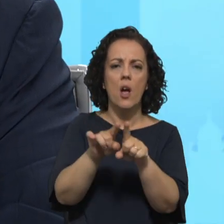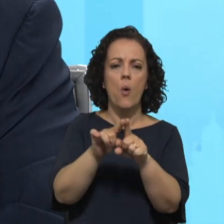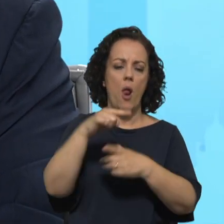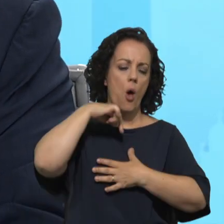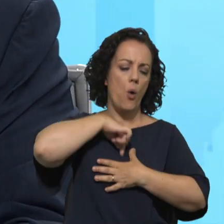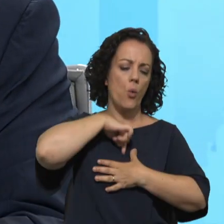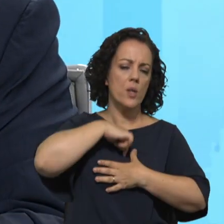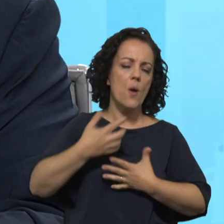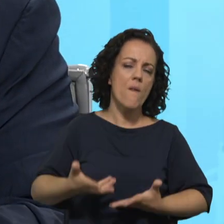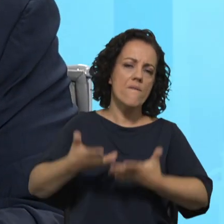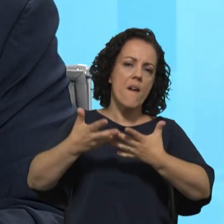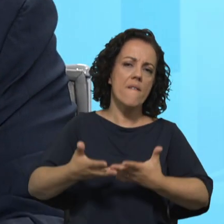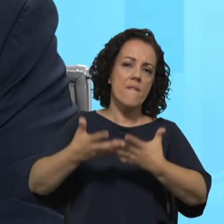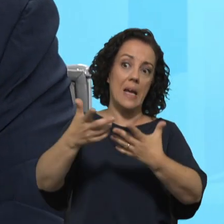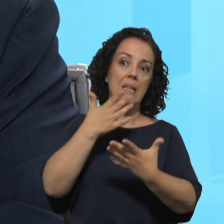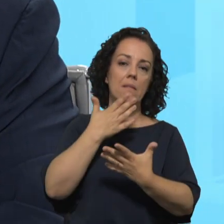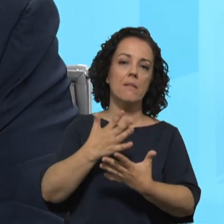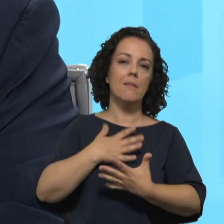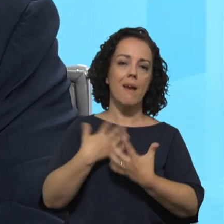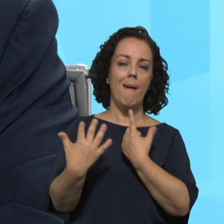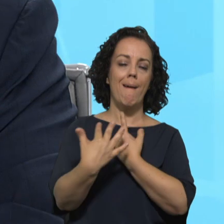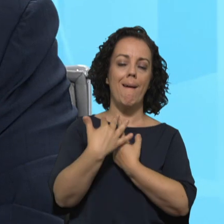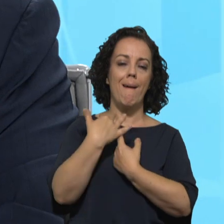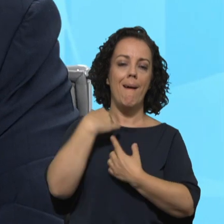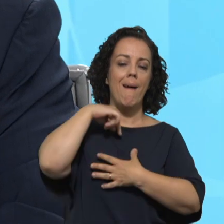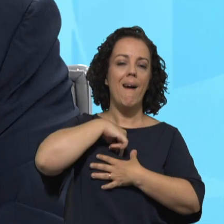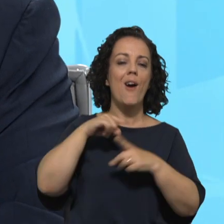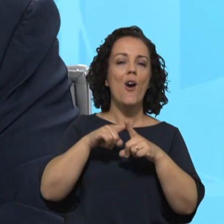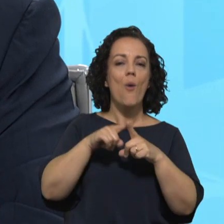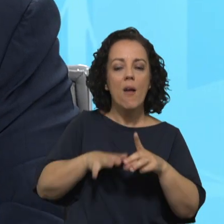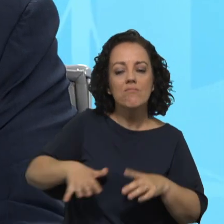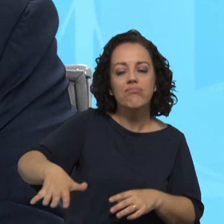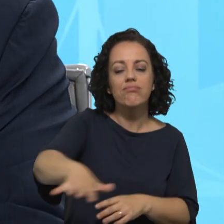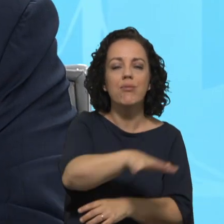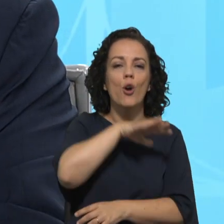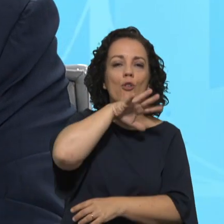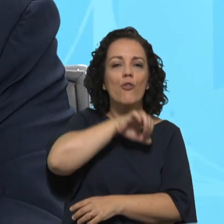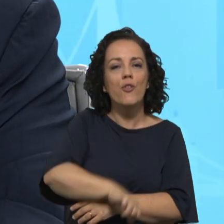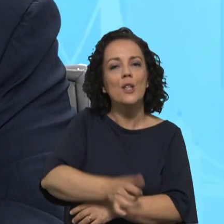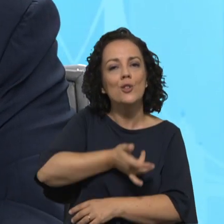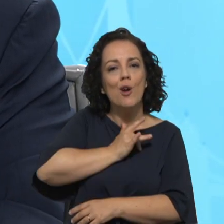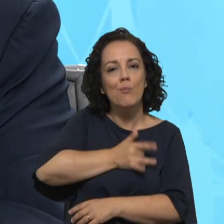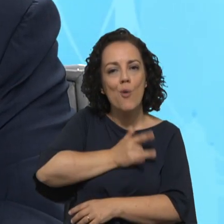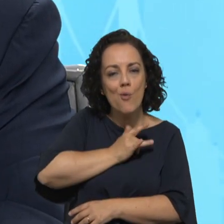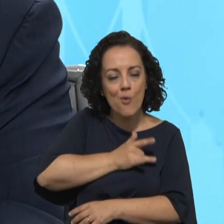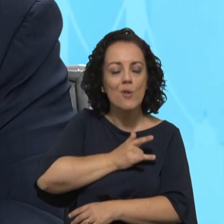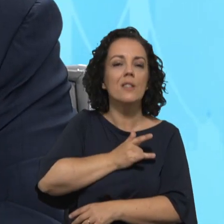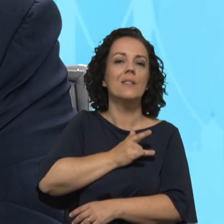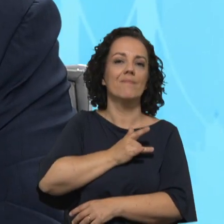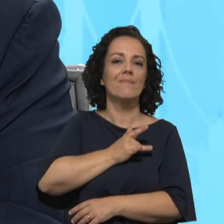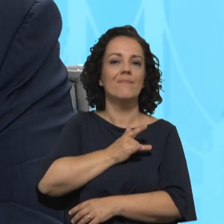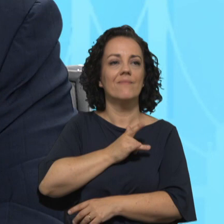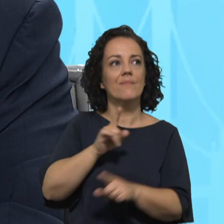anseia, que no fundo é a beleza dessa fisionomia de filhos amados e habitados nessa certeza de